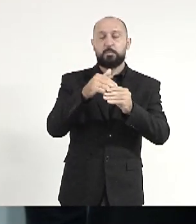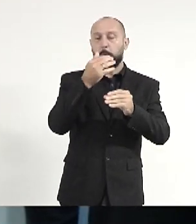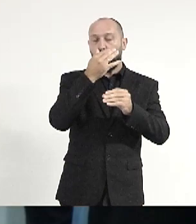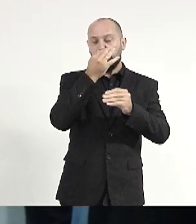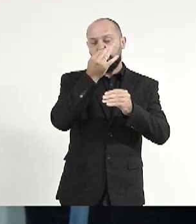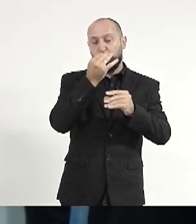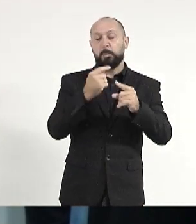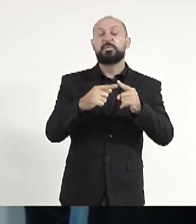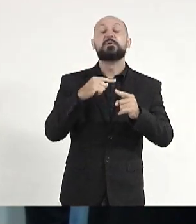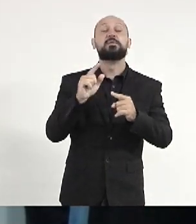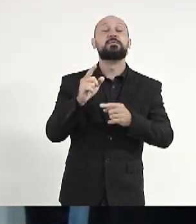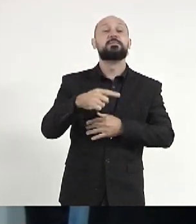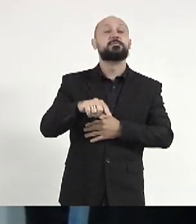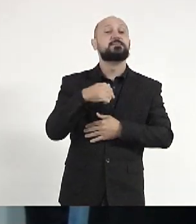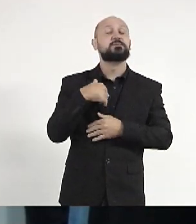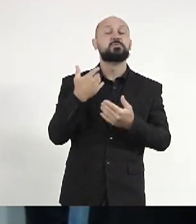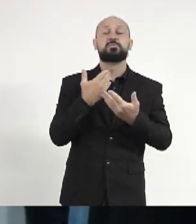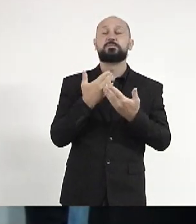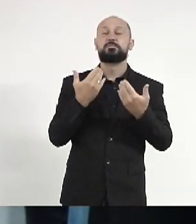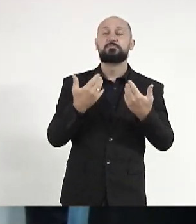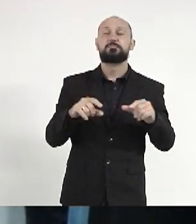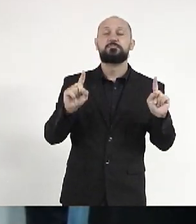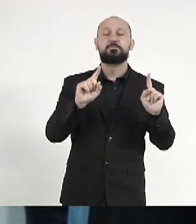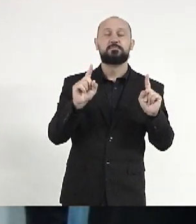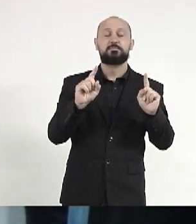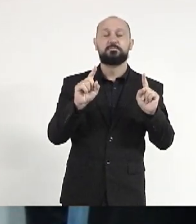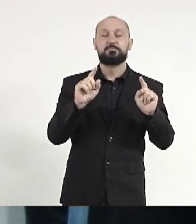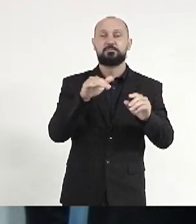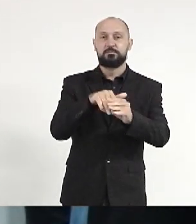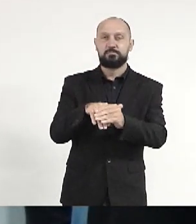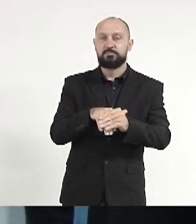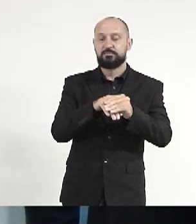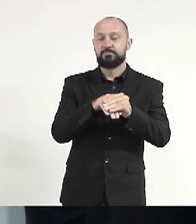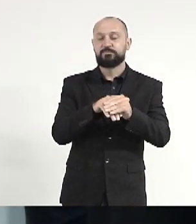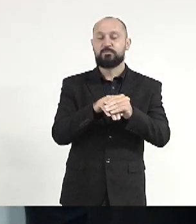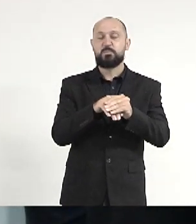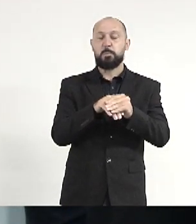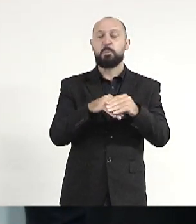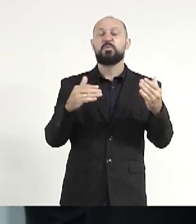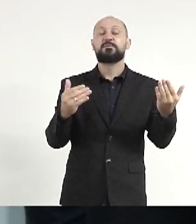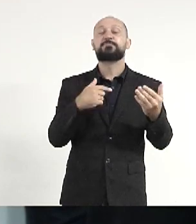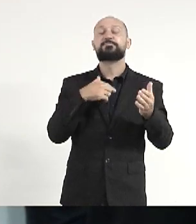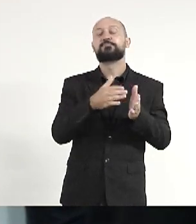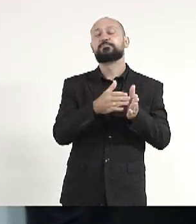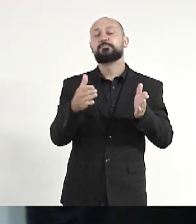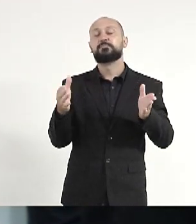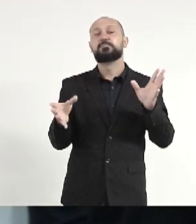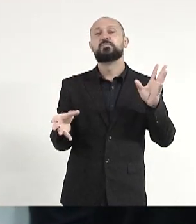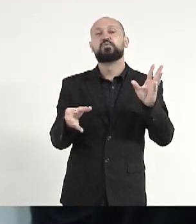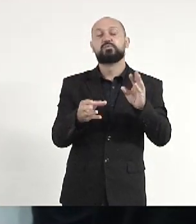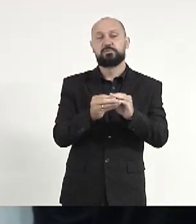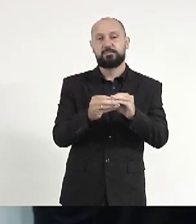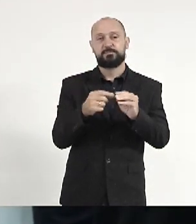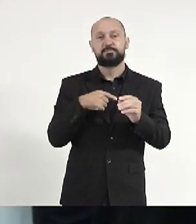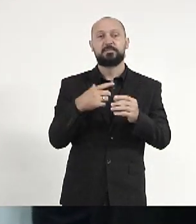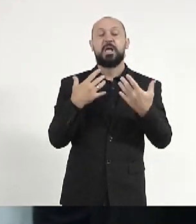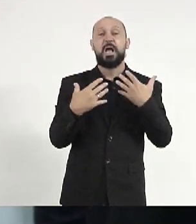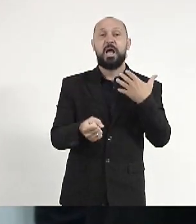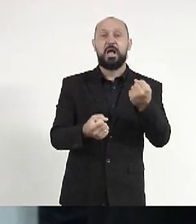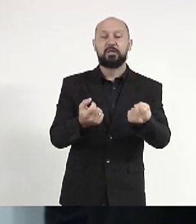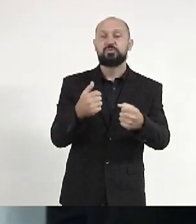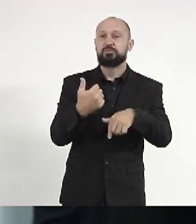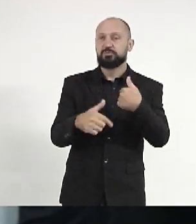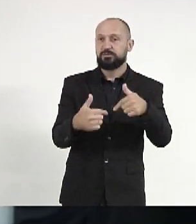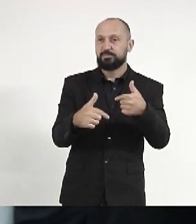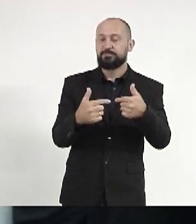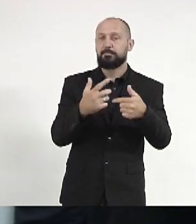a bem da verdade é que ninguém mais aguenta esse processo eleitoral. Hoje o tempo é muito otimizado, a gente assume o